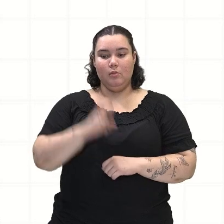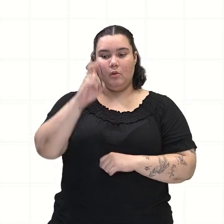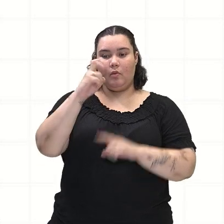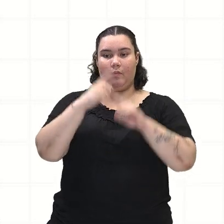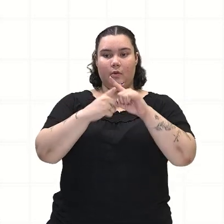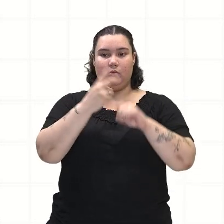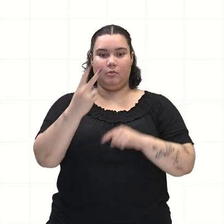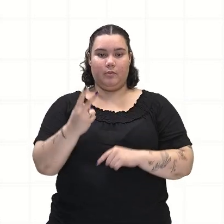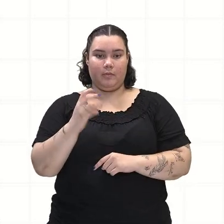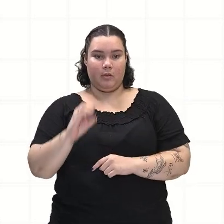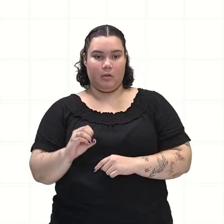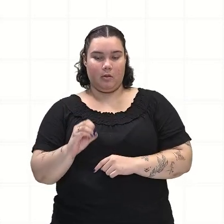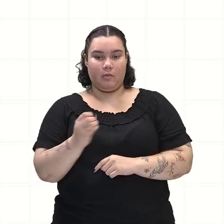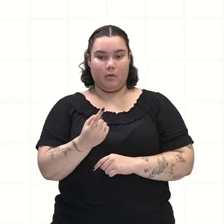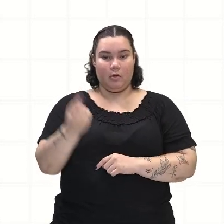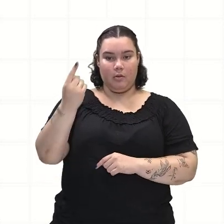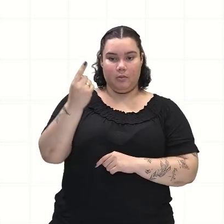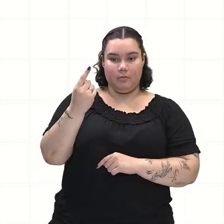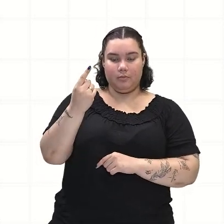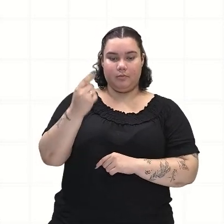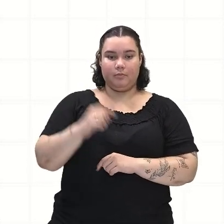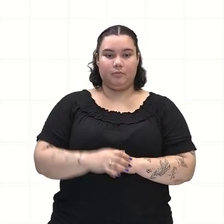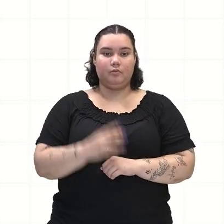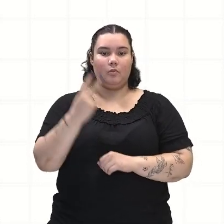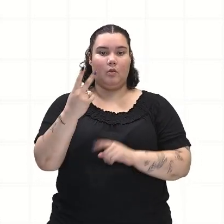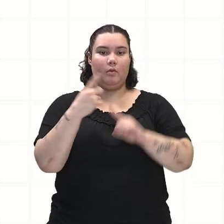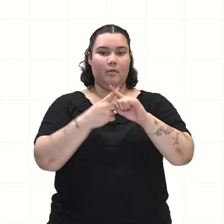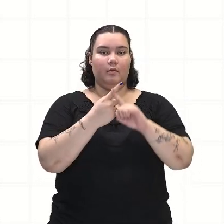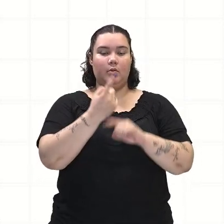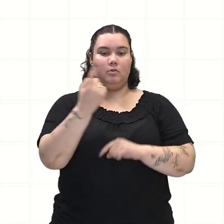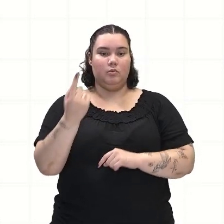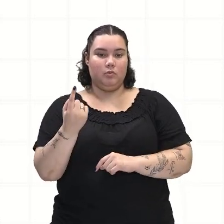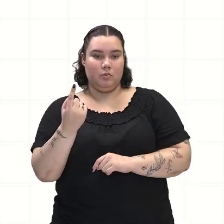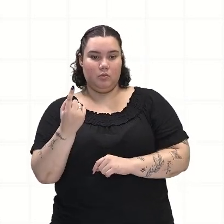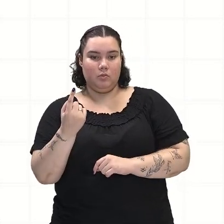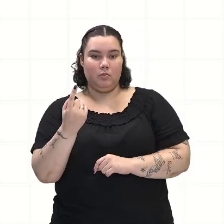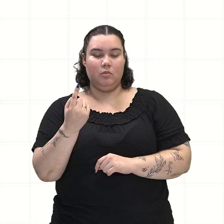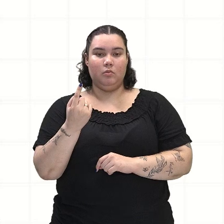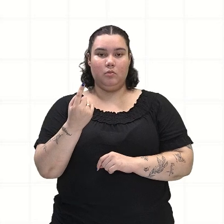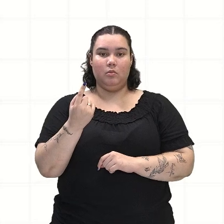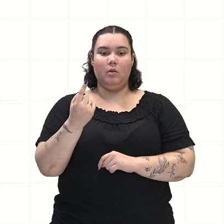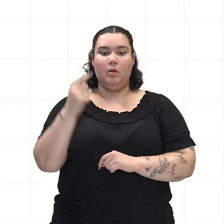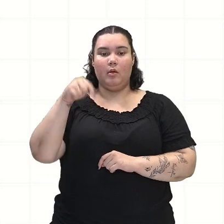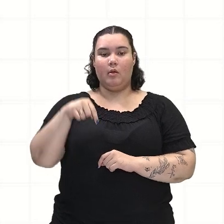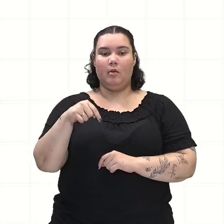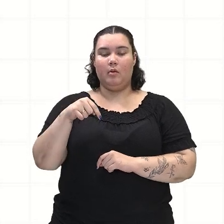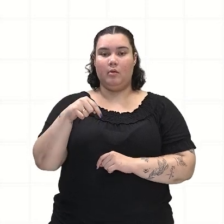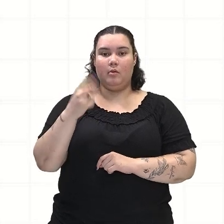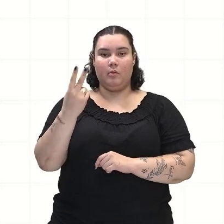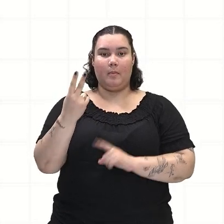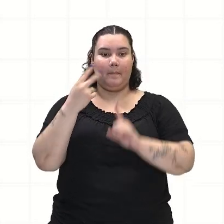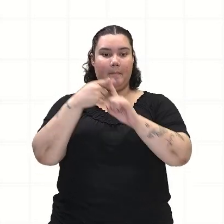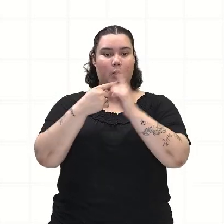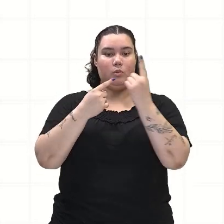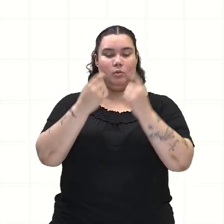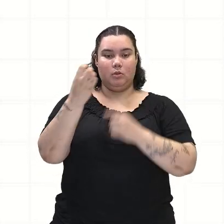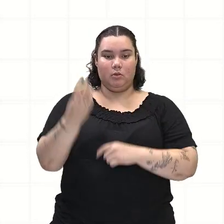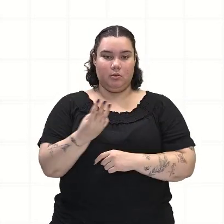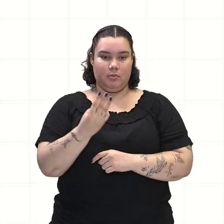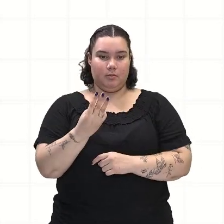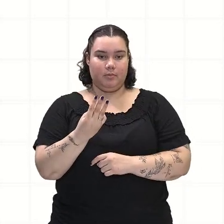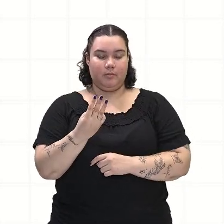2, 10, vai 1. E 2 vezes 1, 2. Com 1,